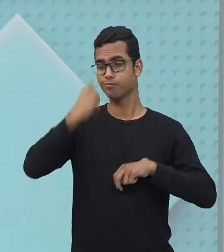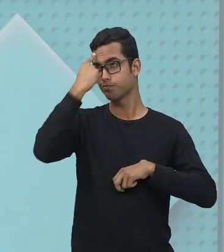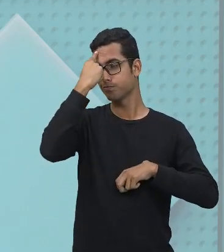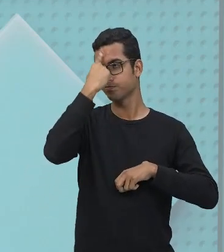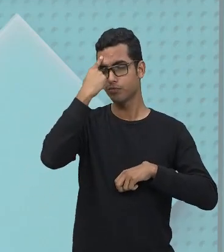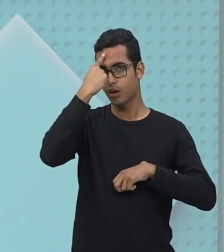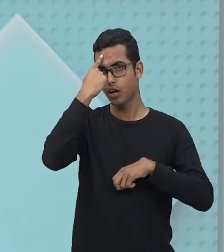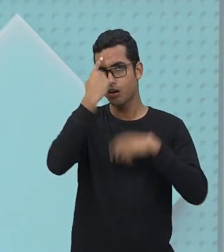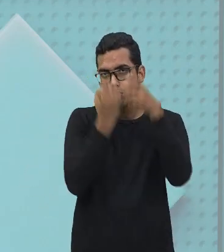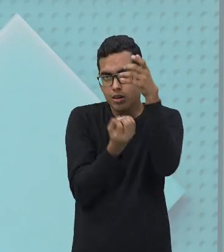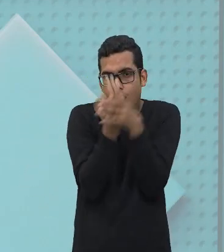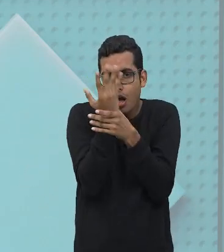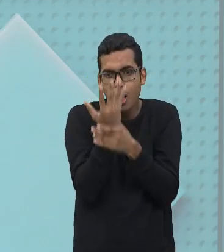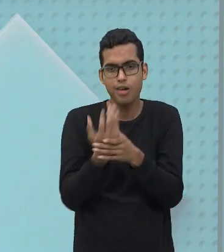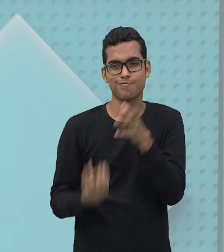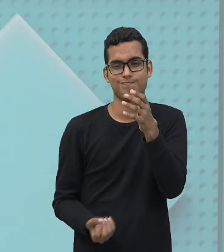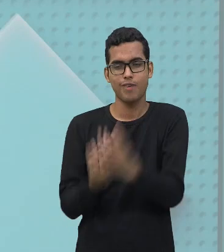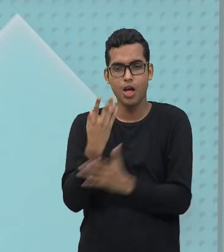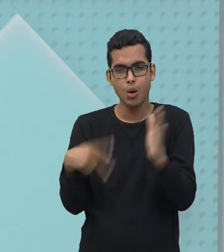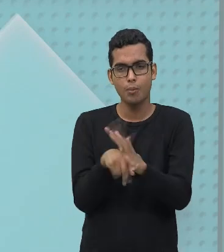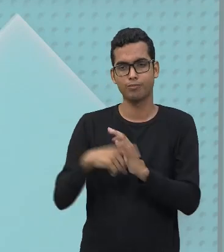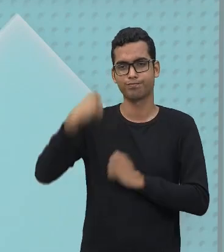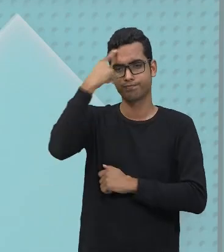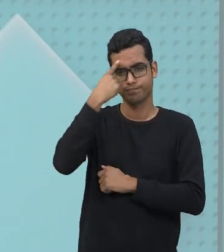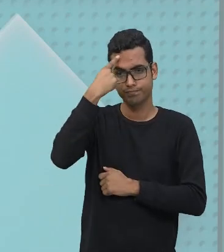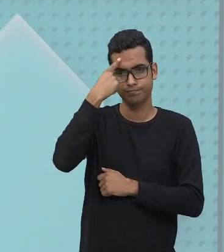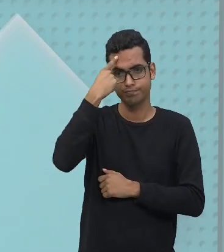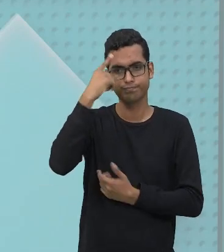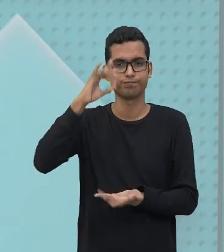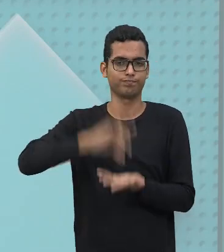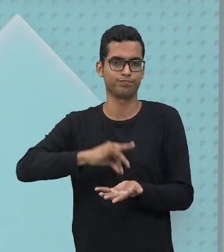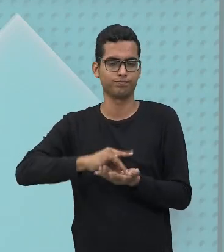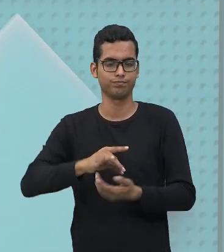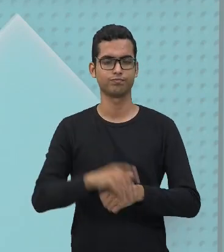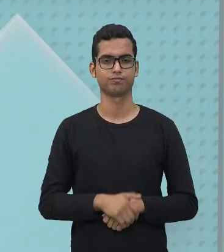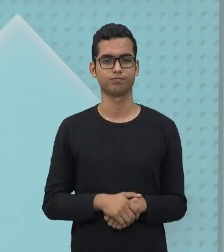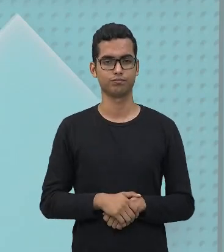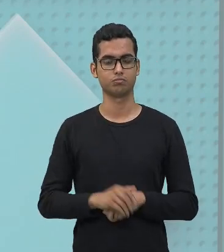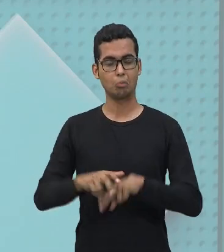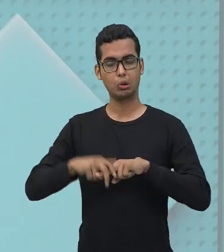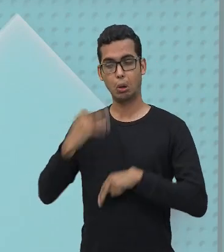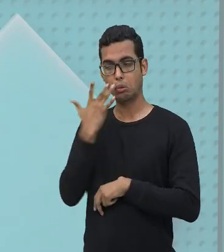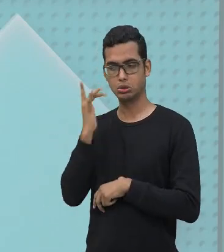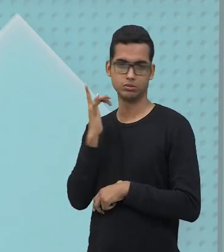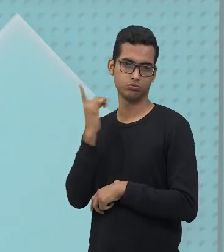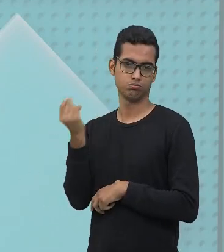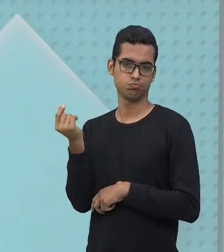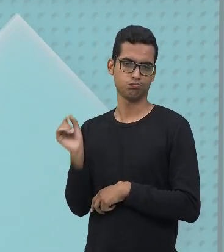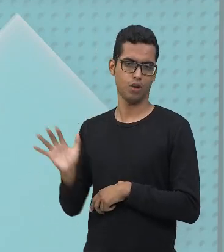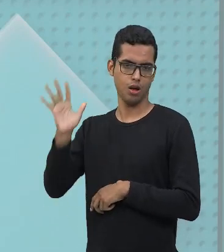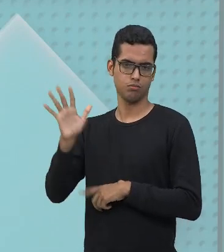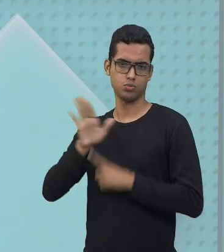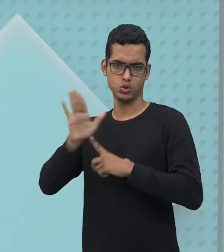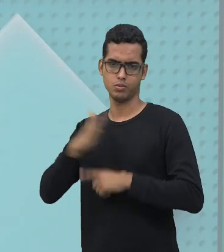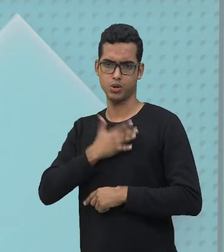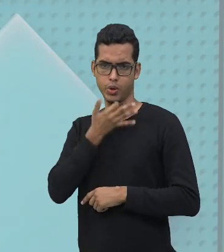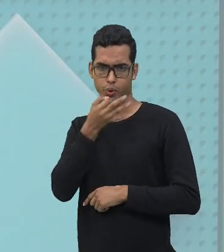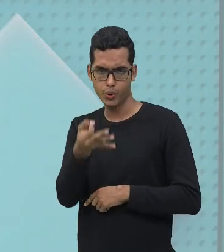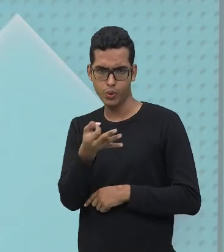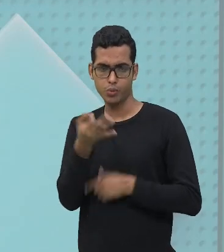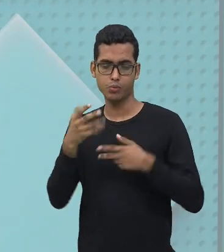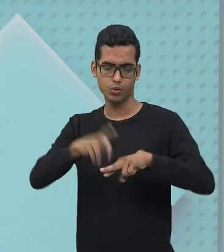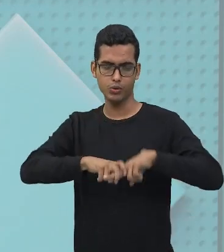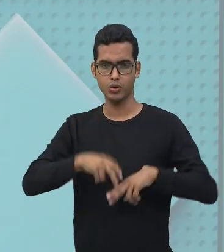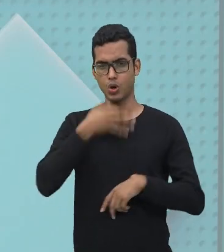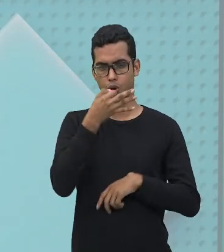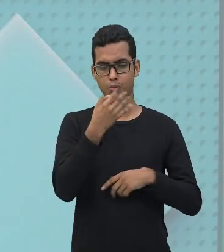um julgamento. Eu achei que é caro, eu dei a minha opinião. Então, a opinião é algo muito